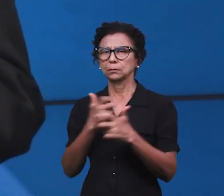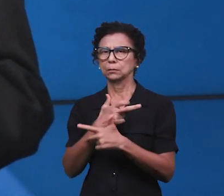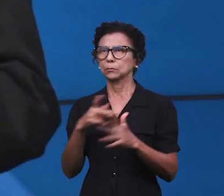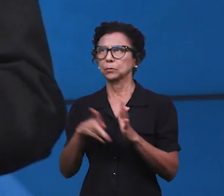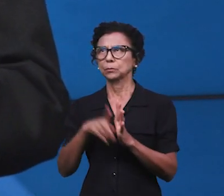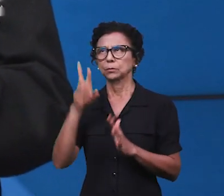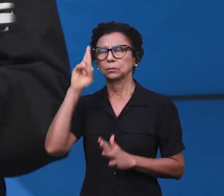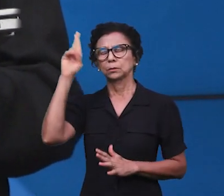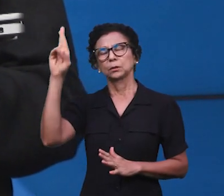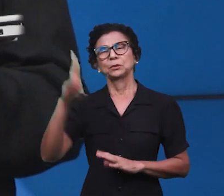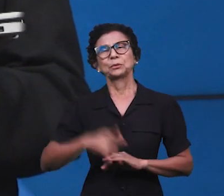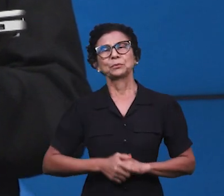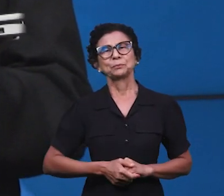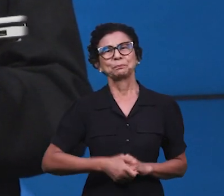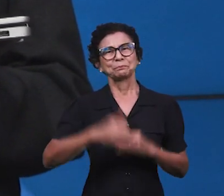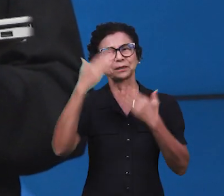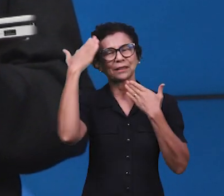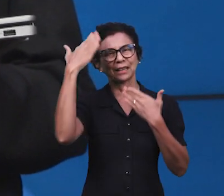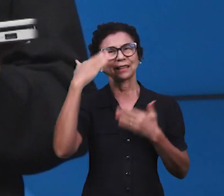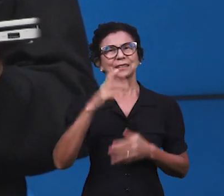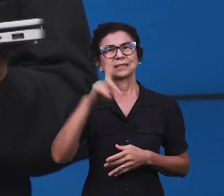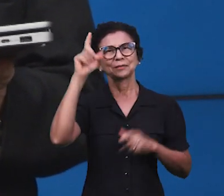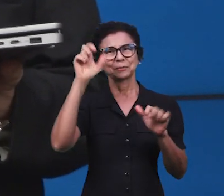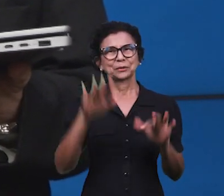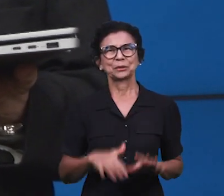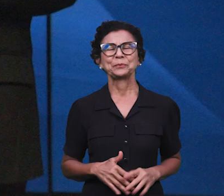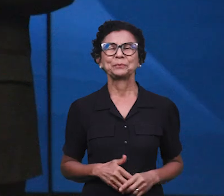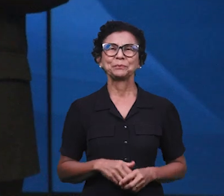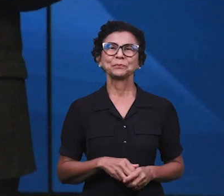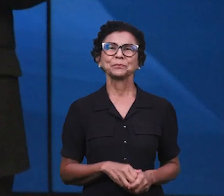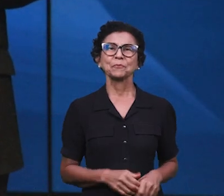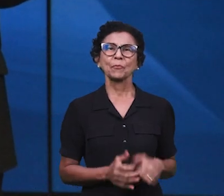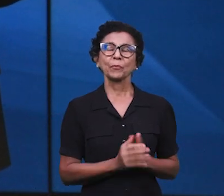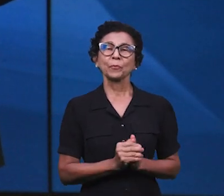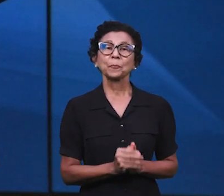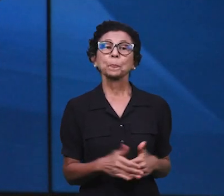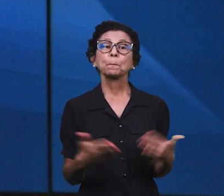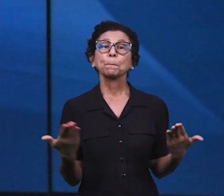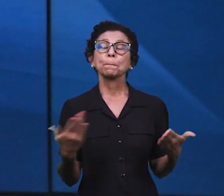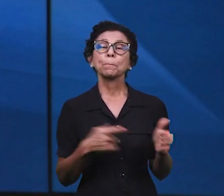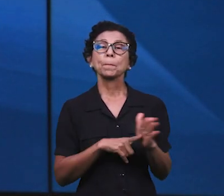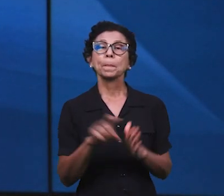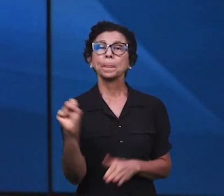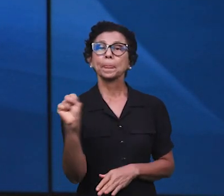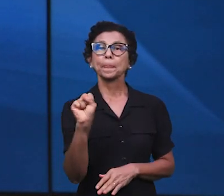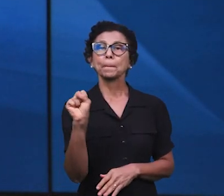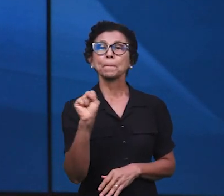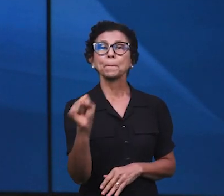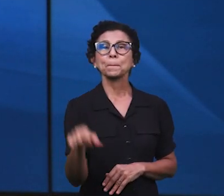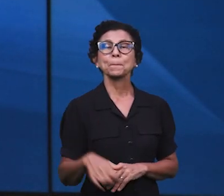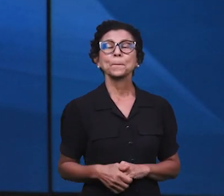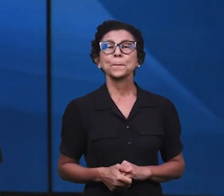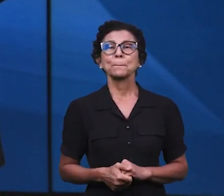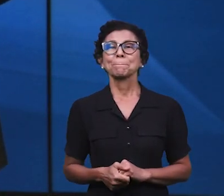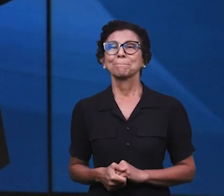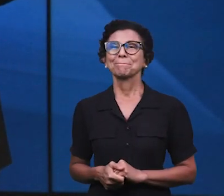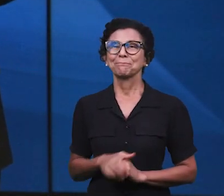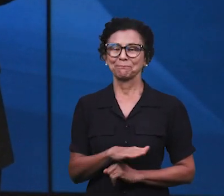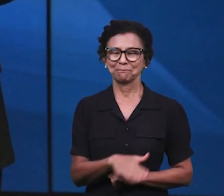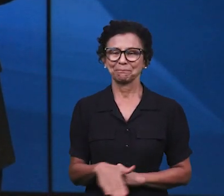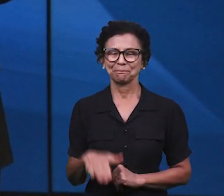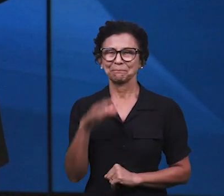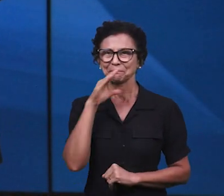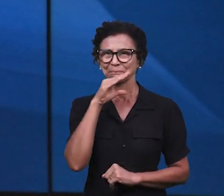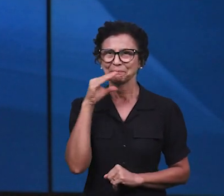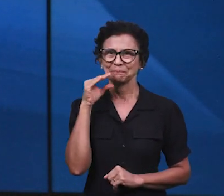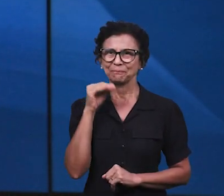bom, obrigado pela sua participação, que Deus abençoe. Amém, irmãos? Agora a nossa pergunta 8ª é para crianças,